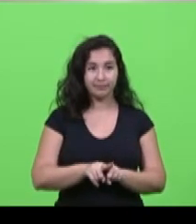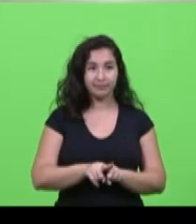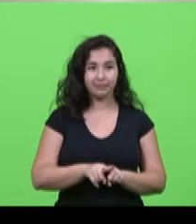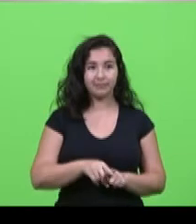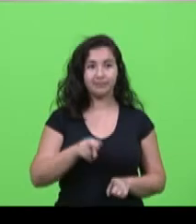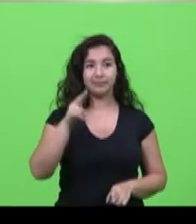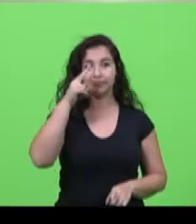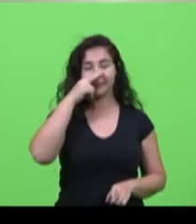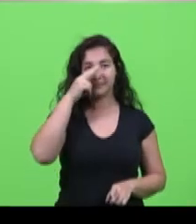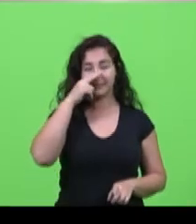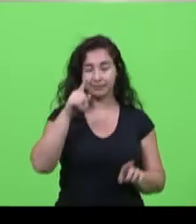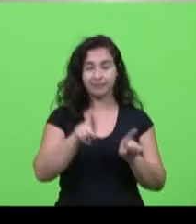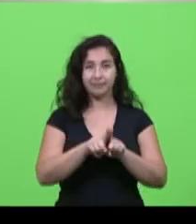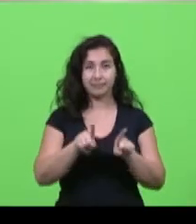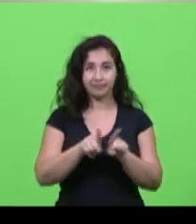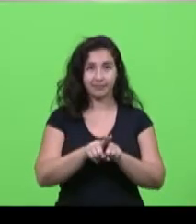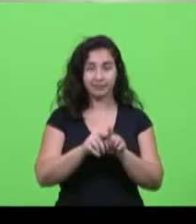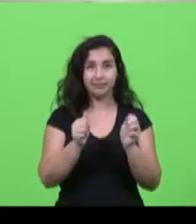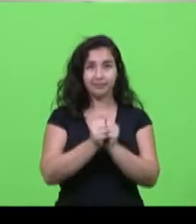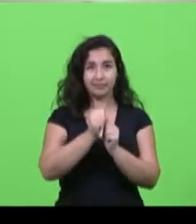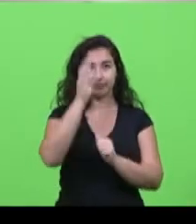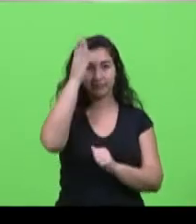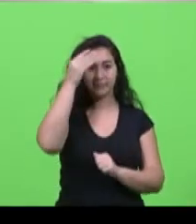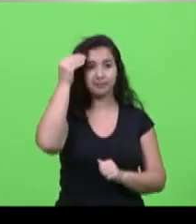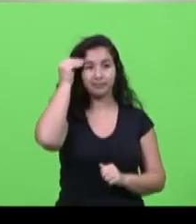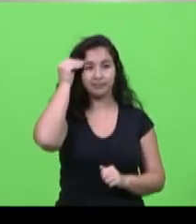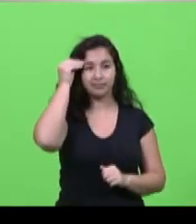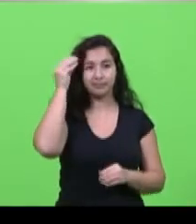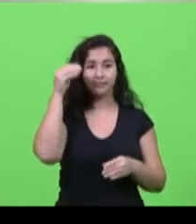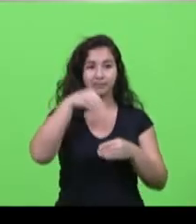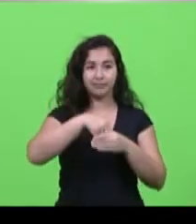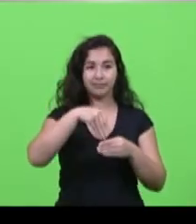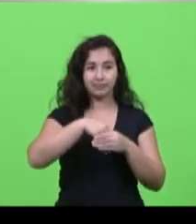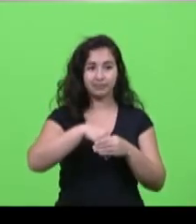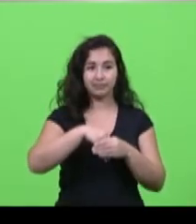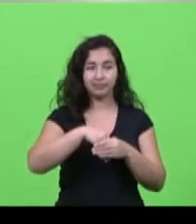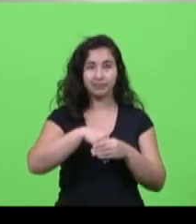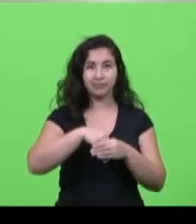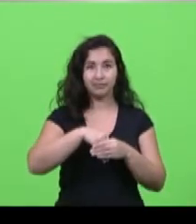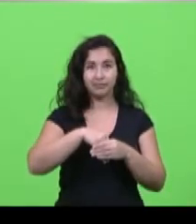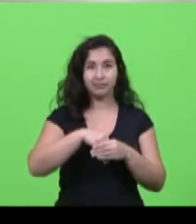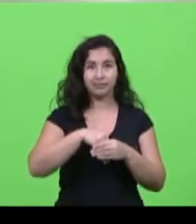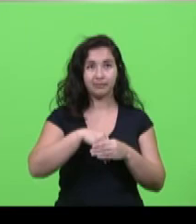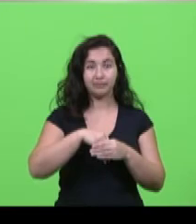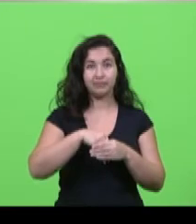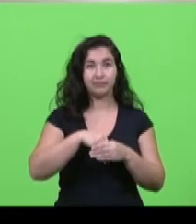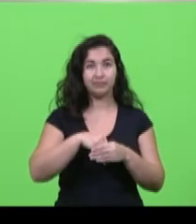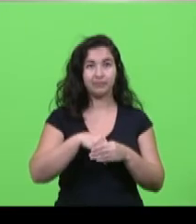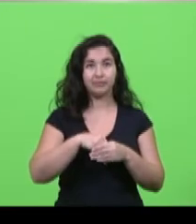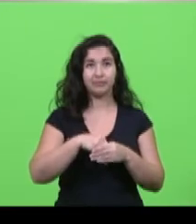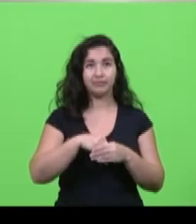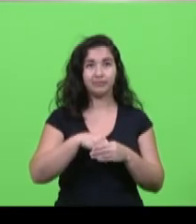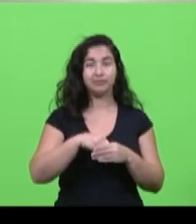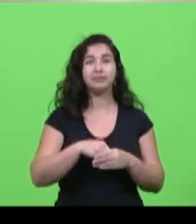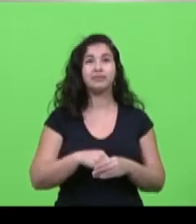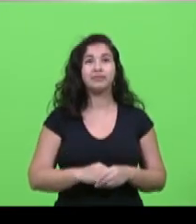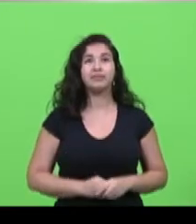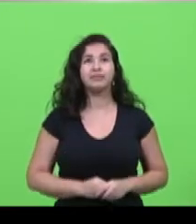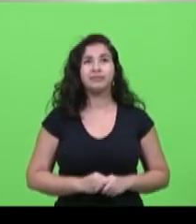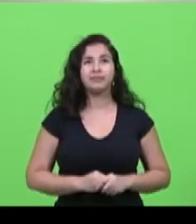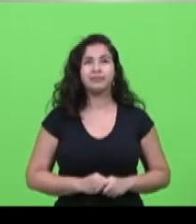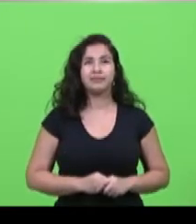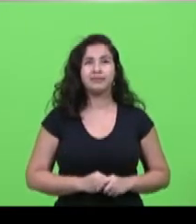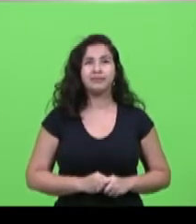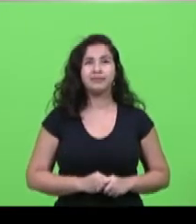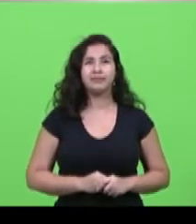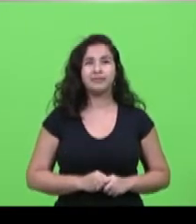Nazareno também acompanha a deputada Luciane Carminati. Deputado Jair Mioto também. Deputada Luciane, como se vê, muito bem acompanhada. Jair